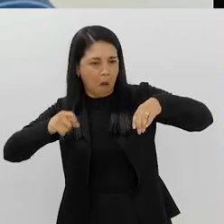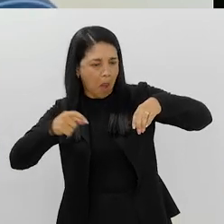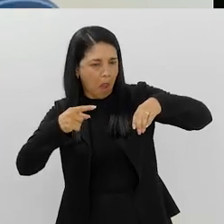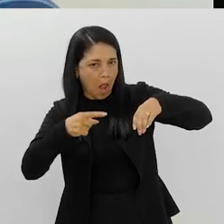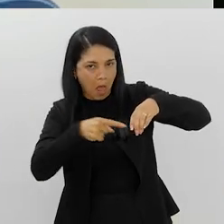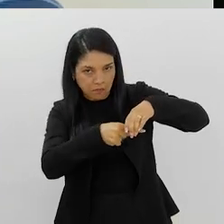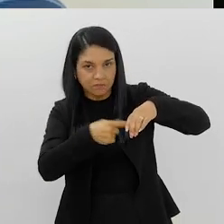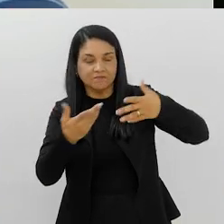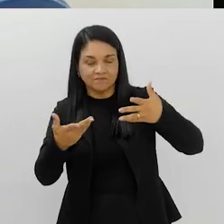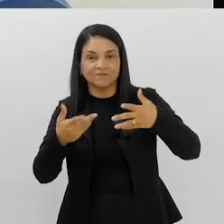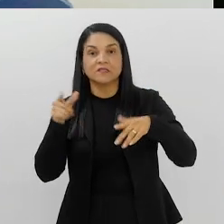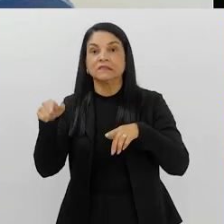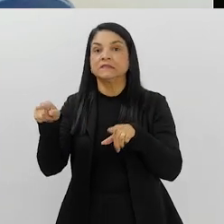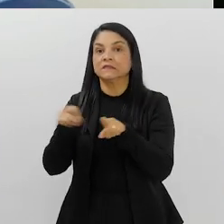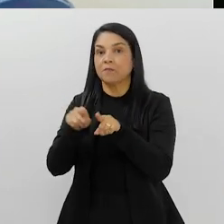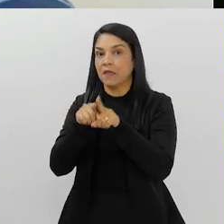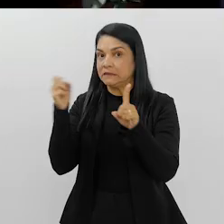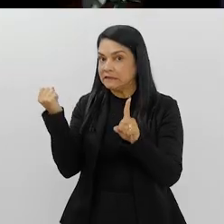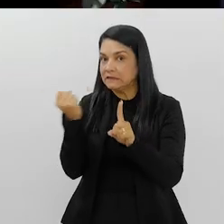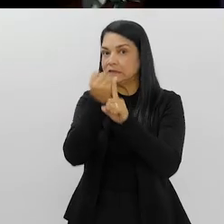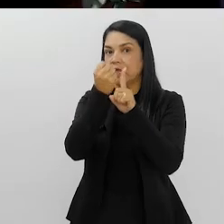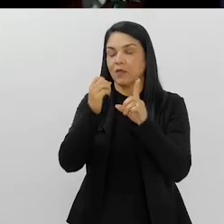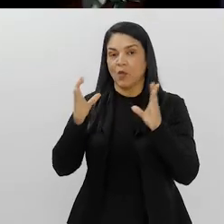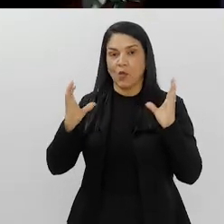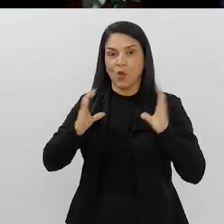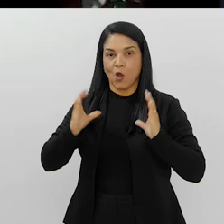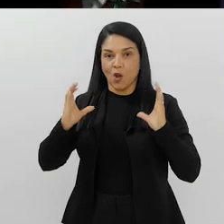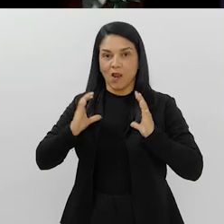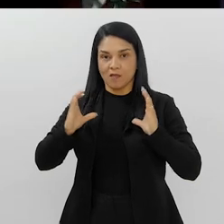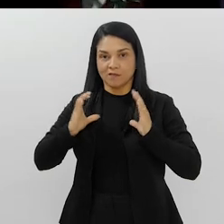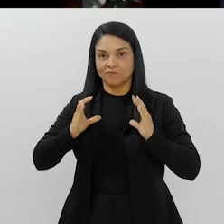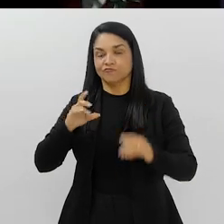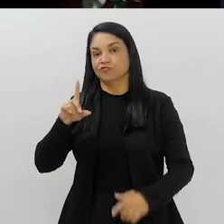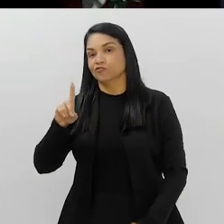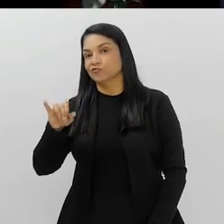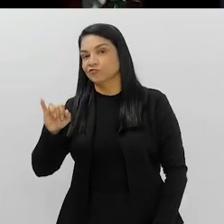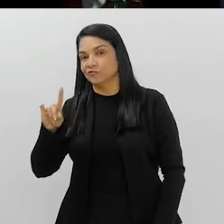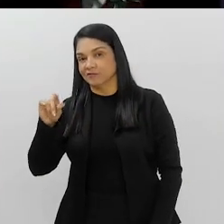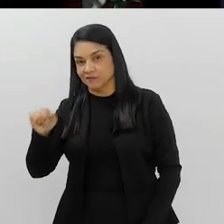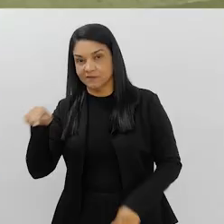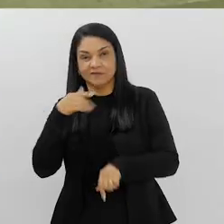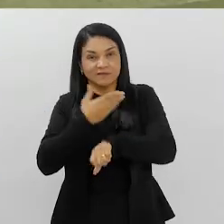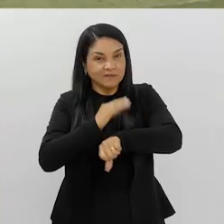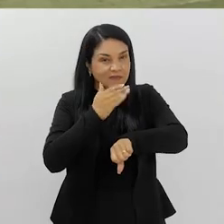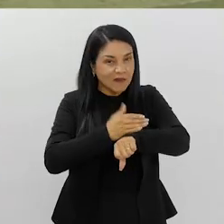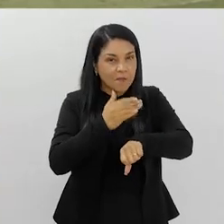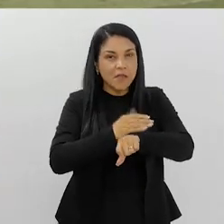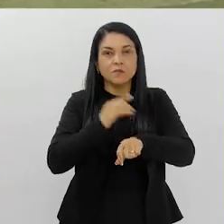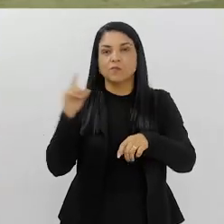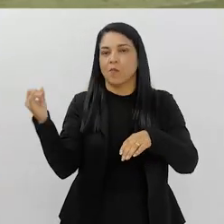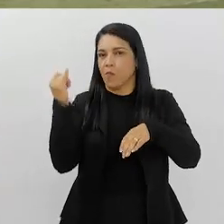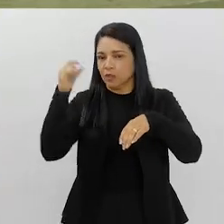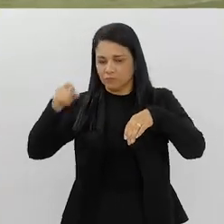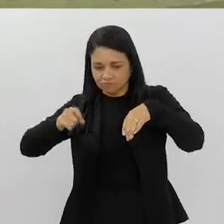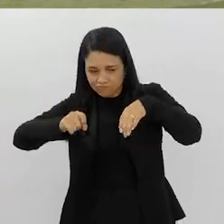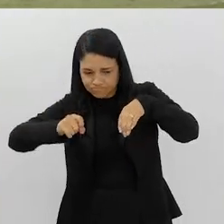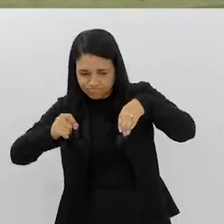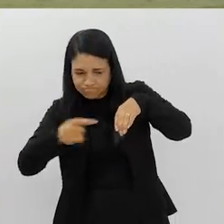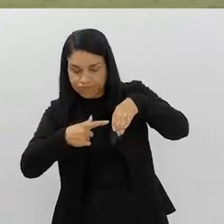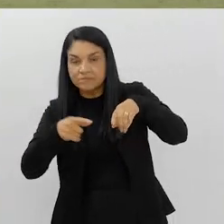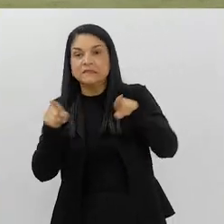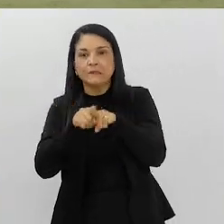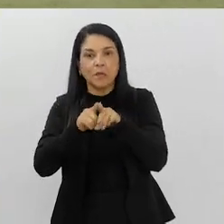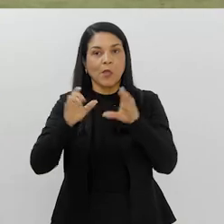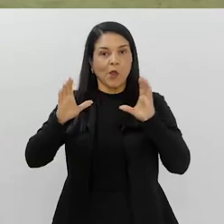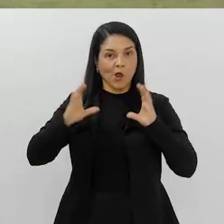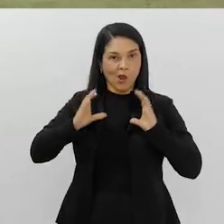final. Agora, destaque também para o goleiro, Dida, né? Sim, ele falando do treinamento, né? Importante também para quem bate pênalti, também para o goleiro, o